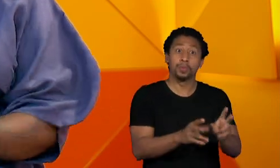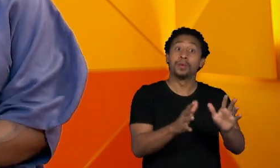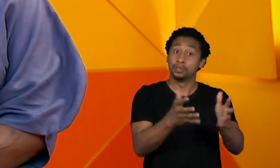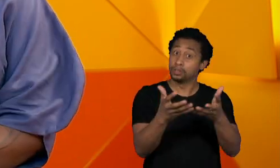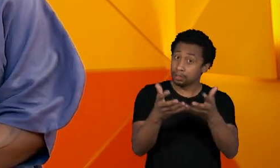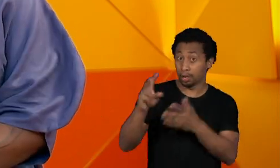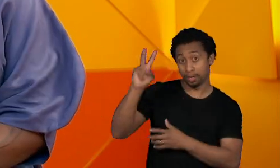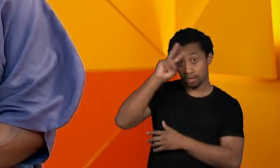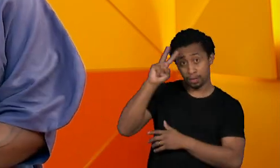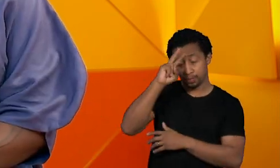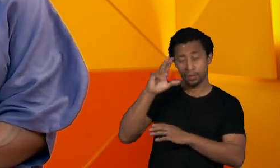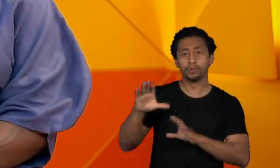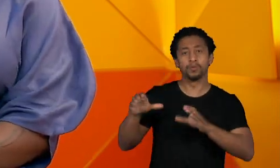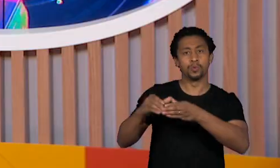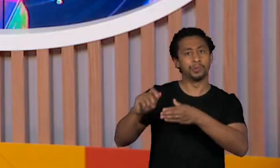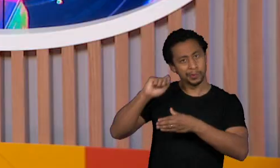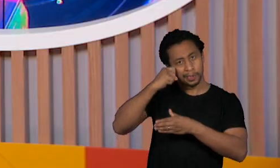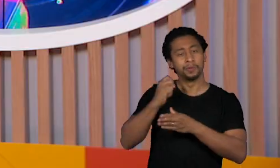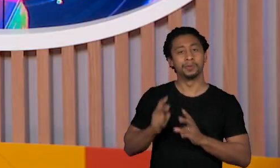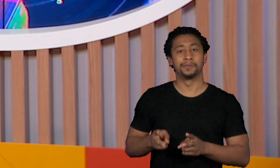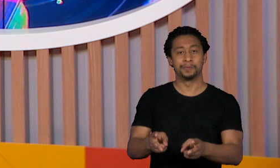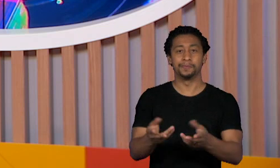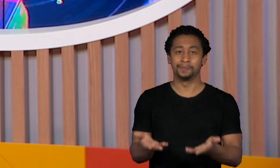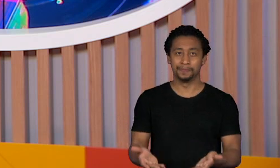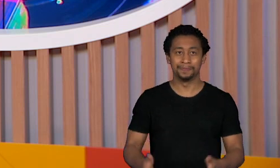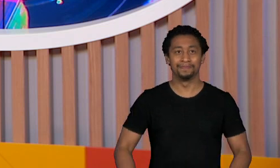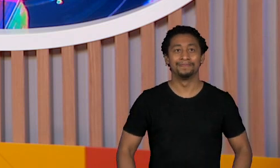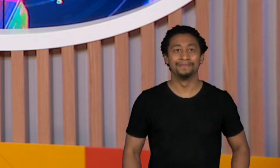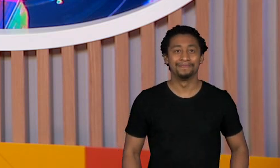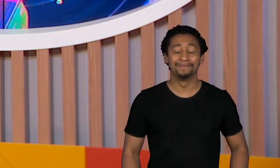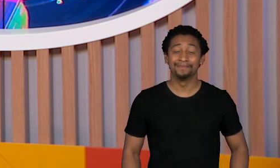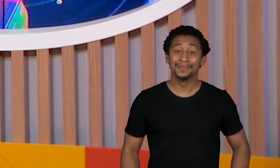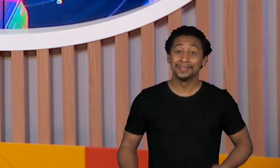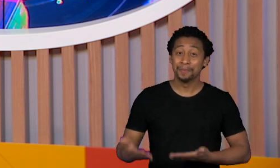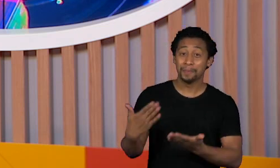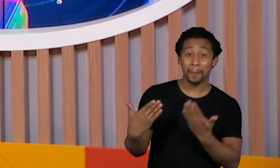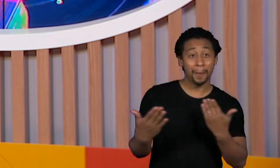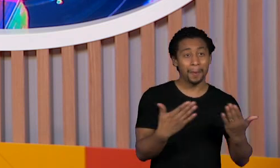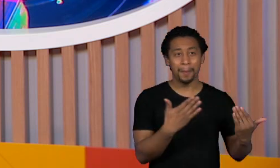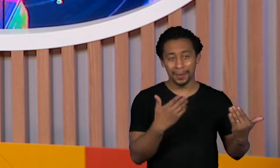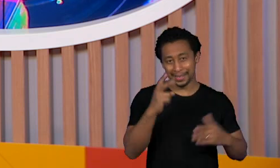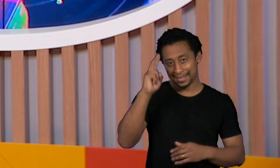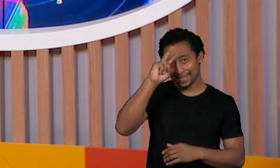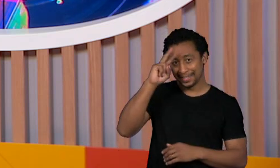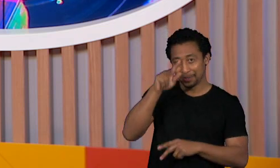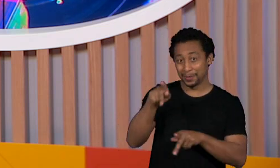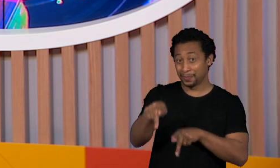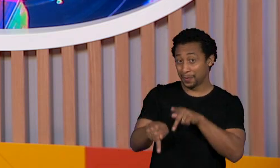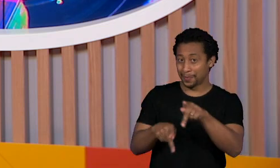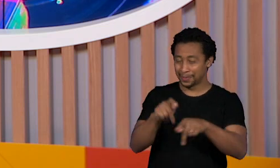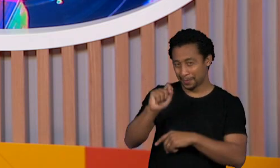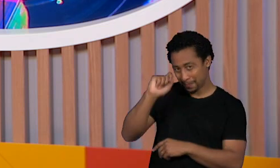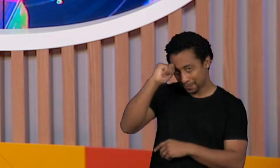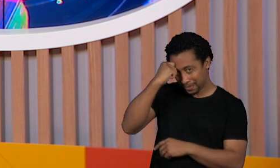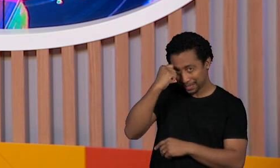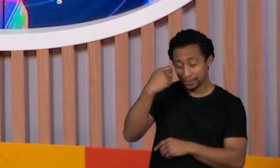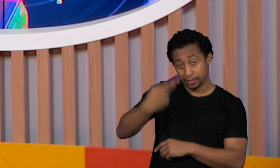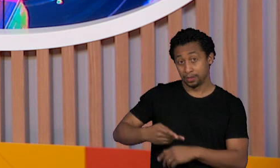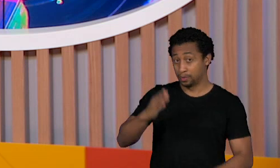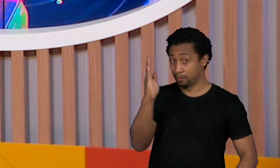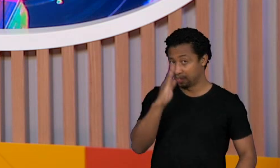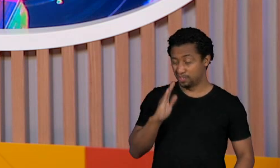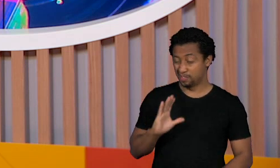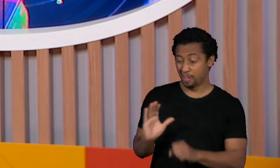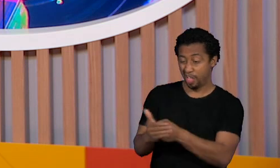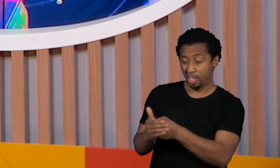nossa memória preservada. E quando a gente fala de apagamento da história do povo preto no país, não estamos falando